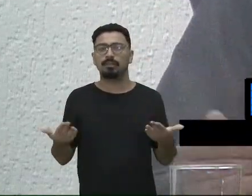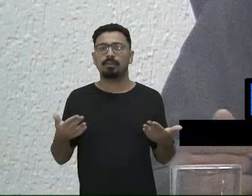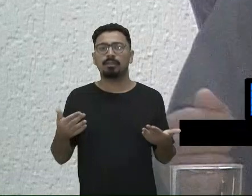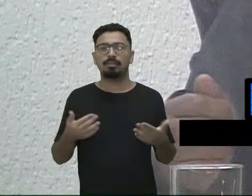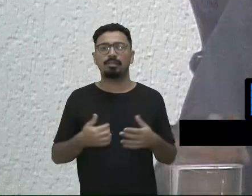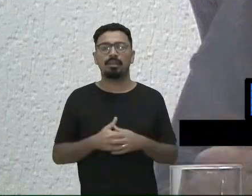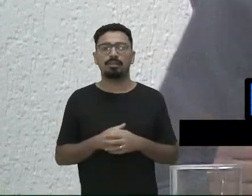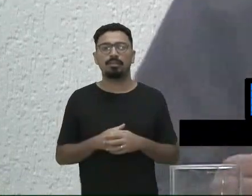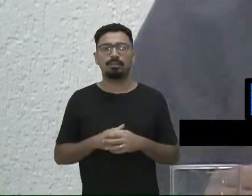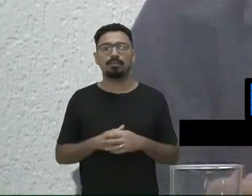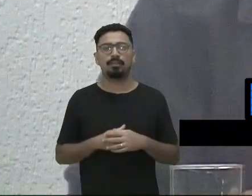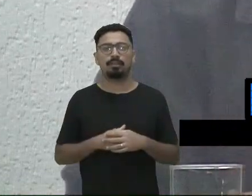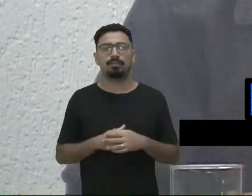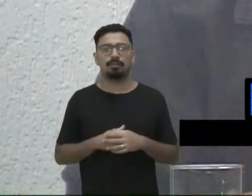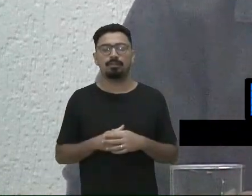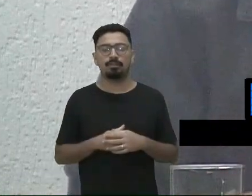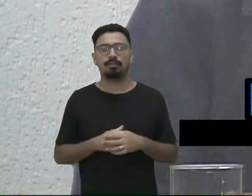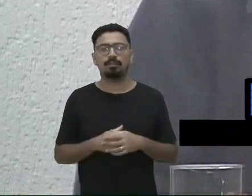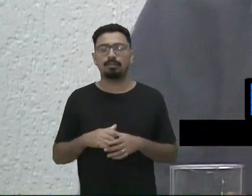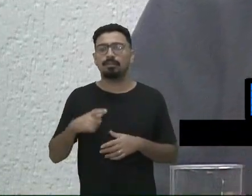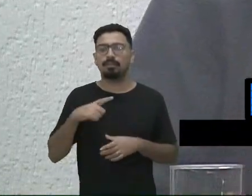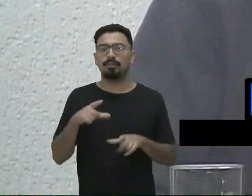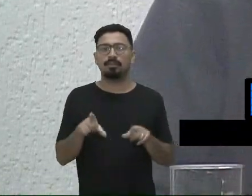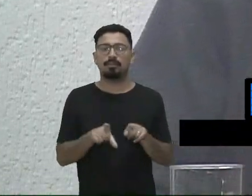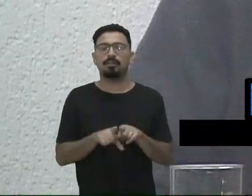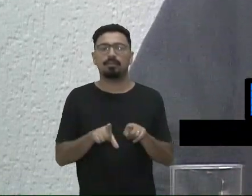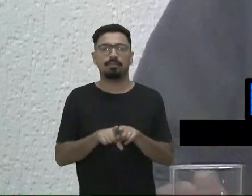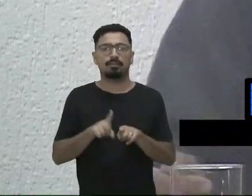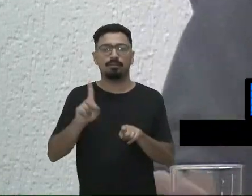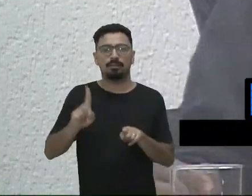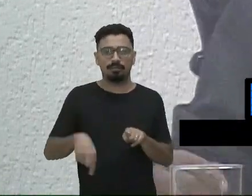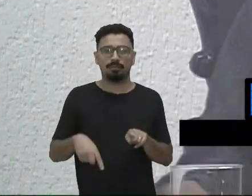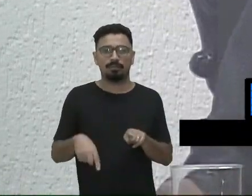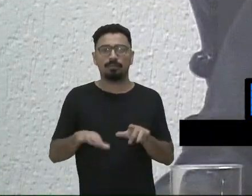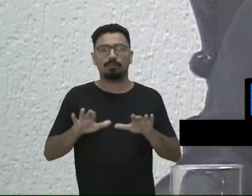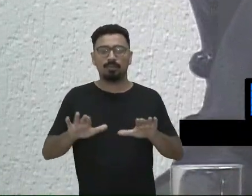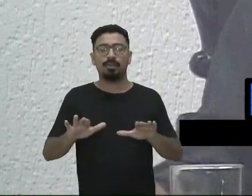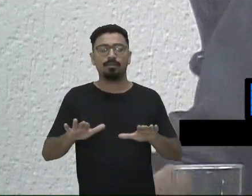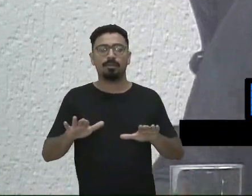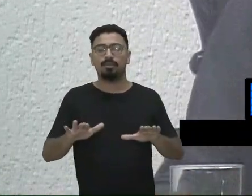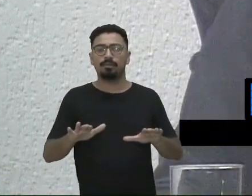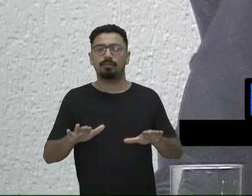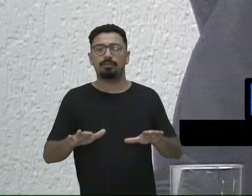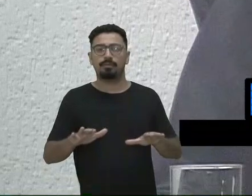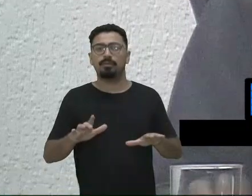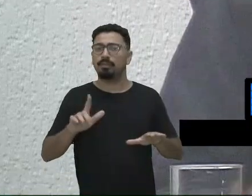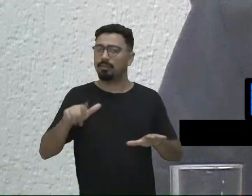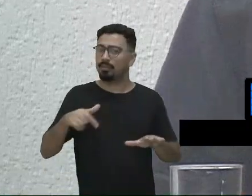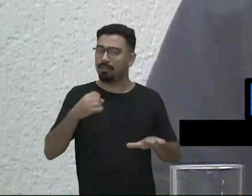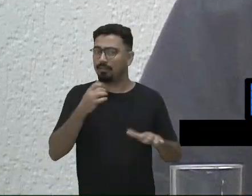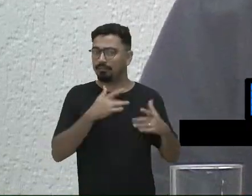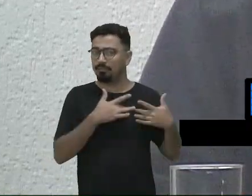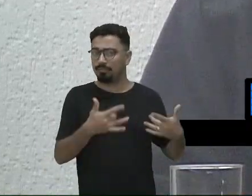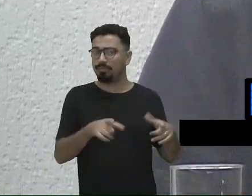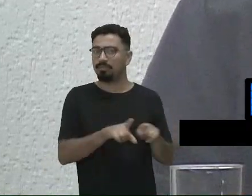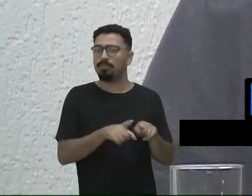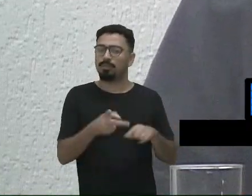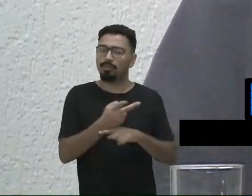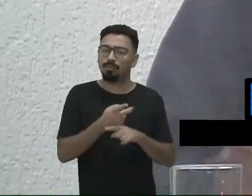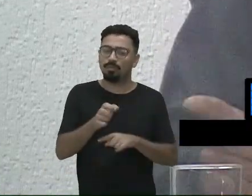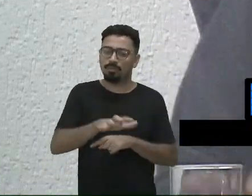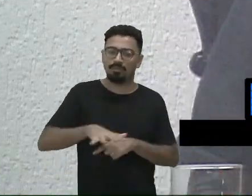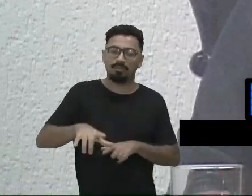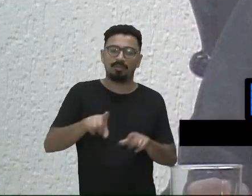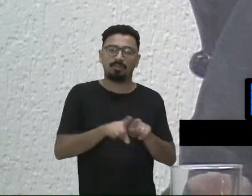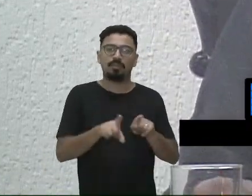somente. O Felipe também, não somente pelo trabalho que ele tem, mas por serem esses servidores de boa vontade que procuram nesses espaços que tem